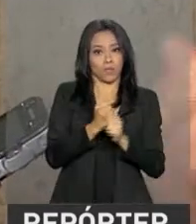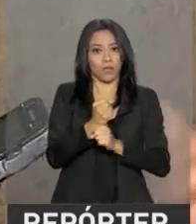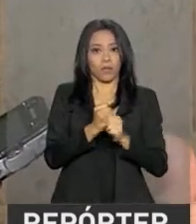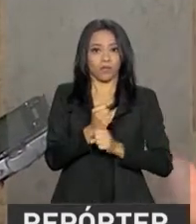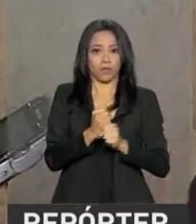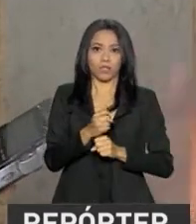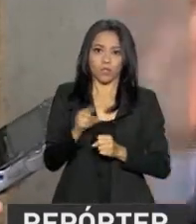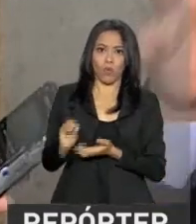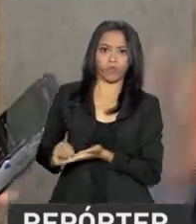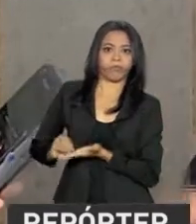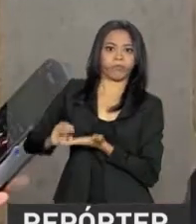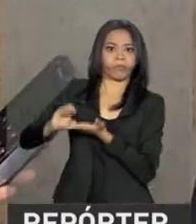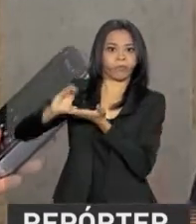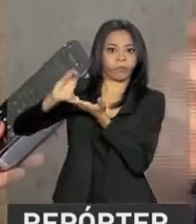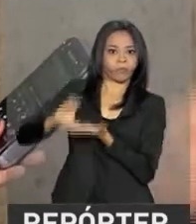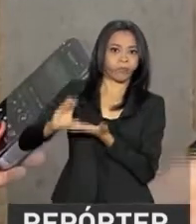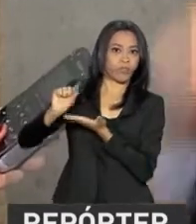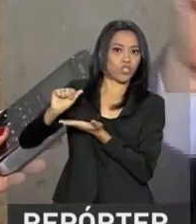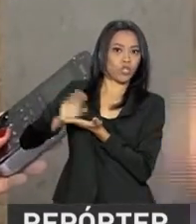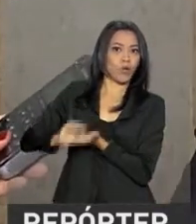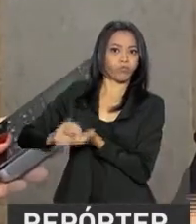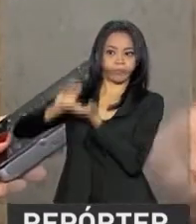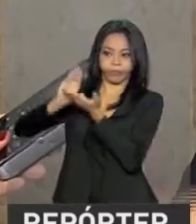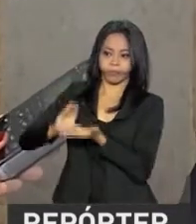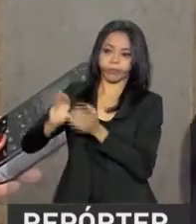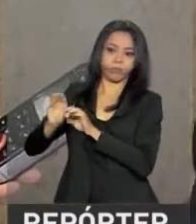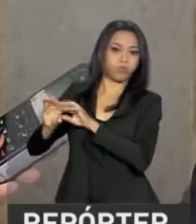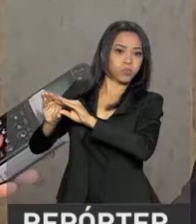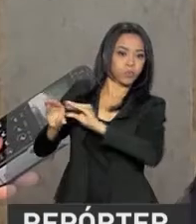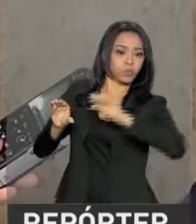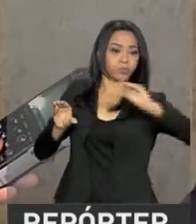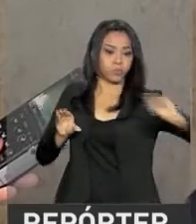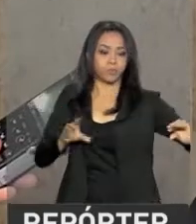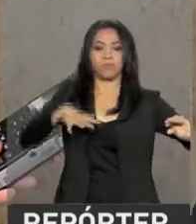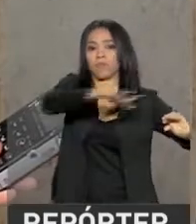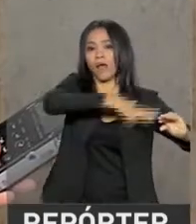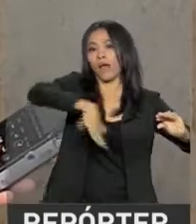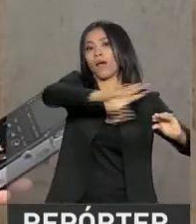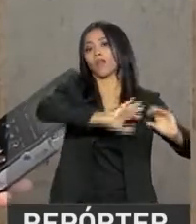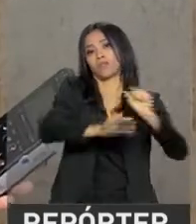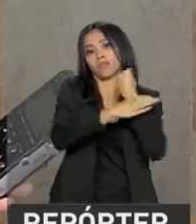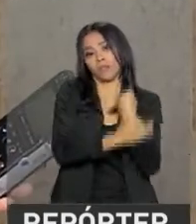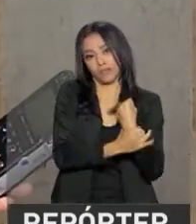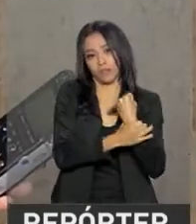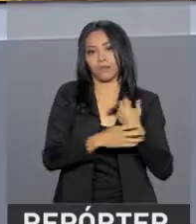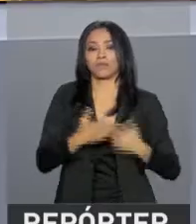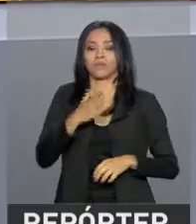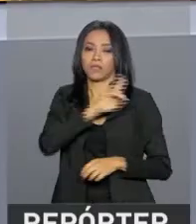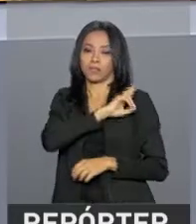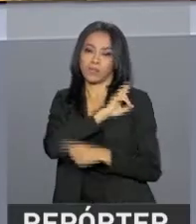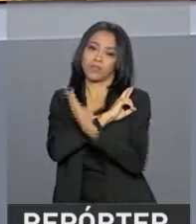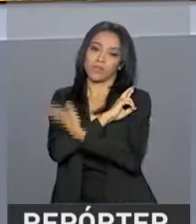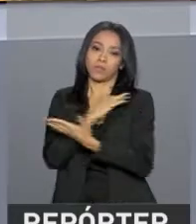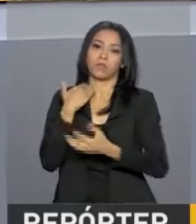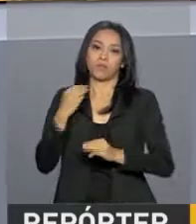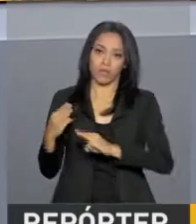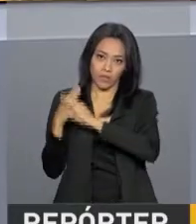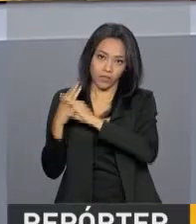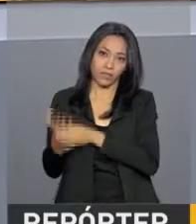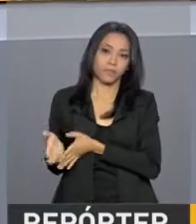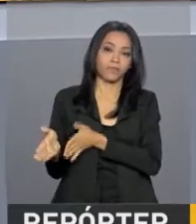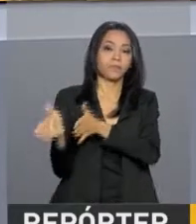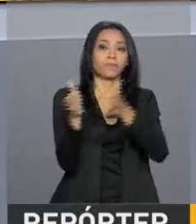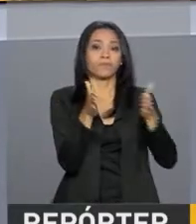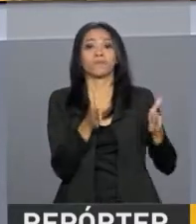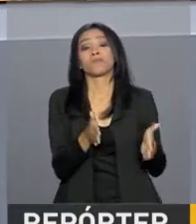vultuosos que virão da loteria sobretudo a nova loteria que serão implantadas pela caixa econômica federal e olha o presidente